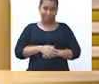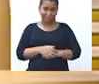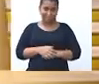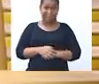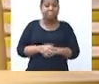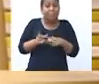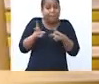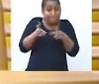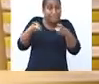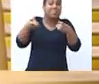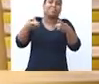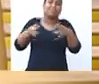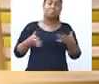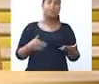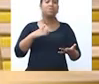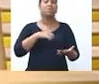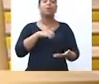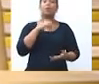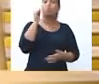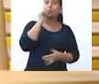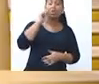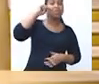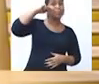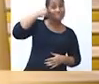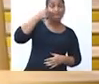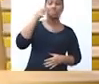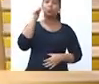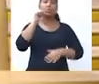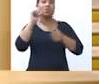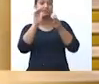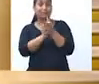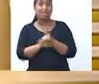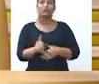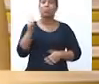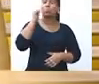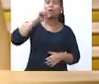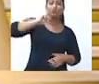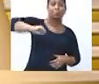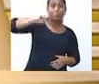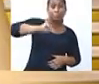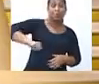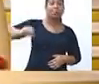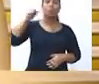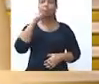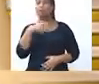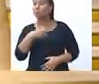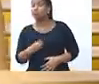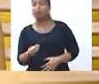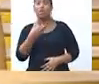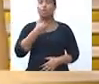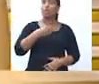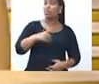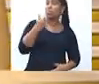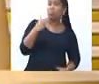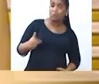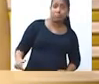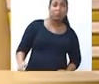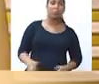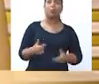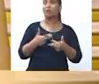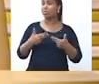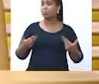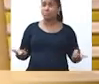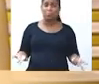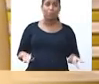justamente perceber isso. Olha, tem mulheres negras, mulheres casadas, mulheres solteiras, tem mulheres com filho, sem filho, tem as